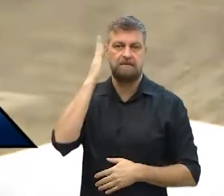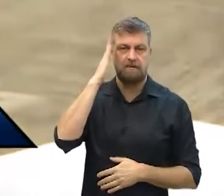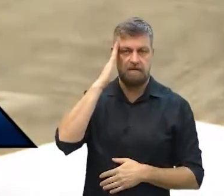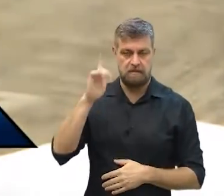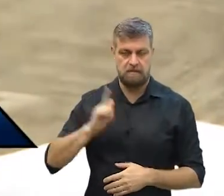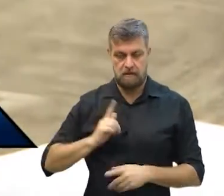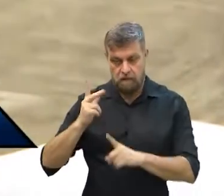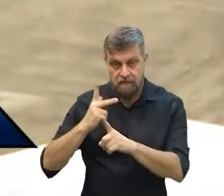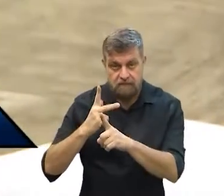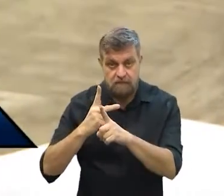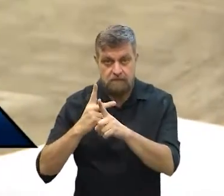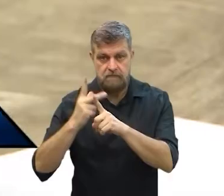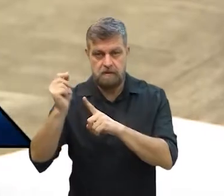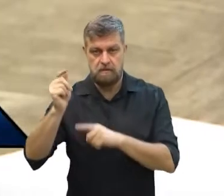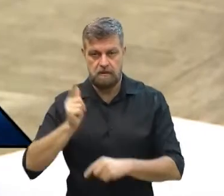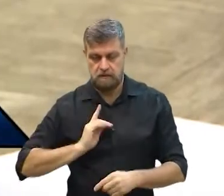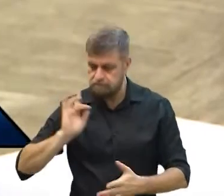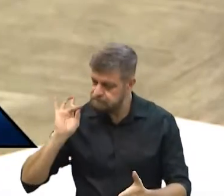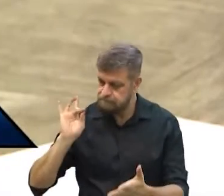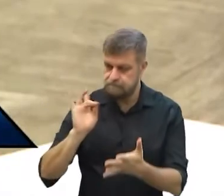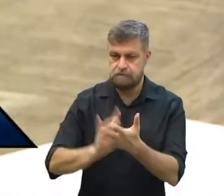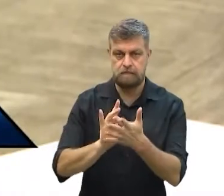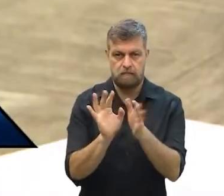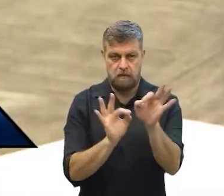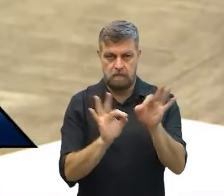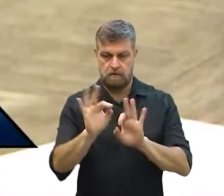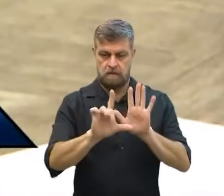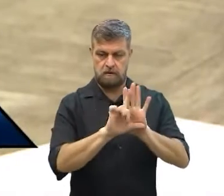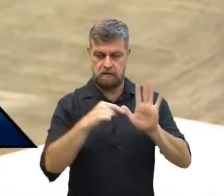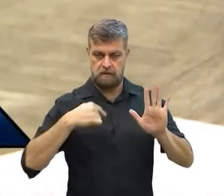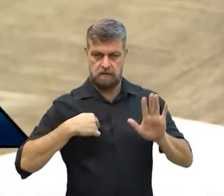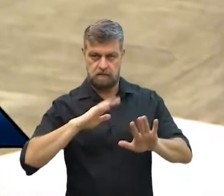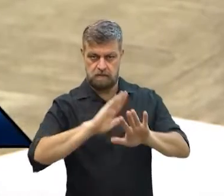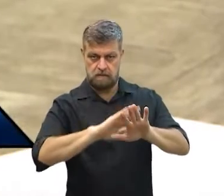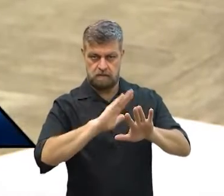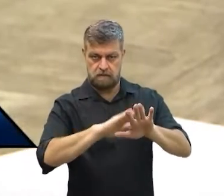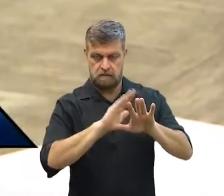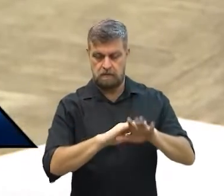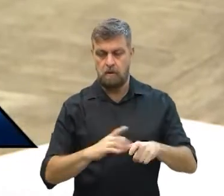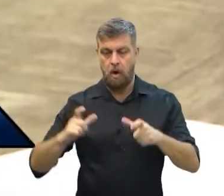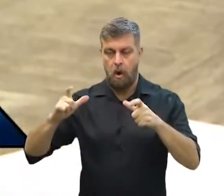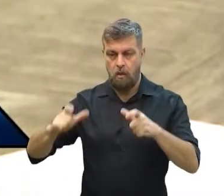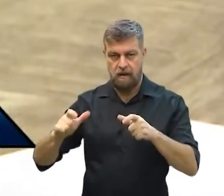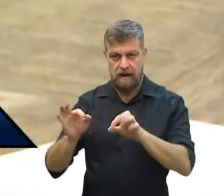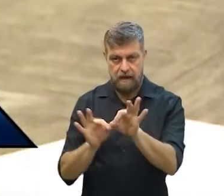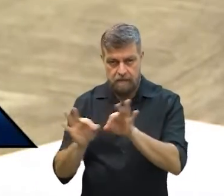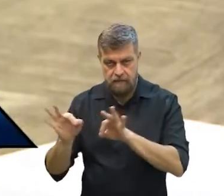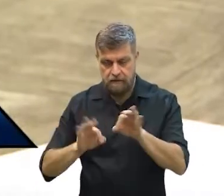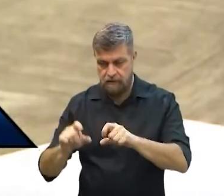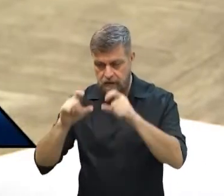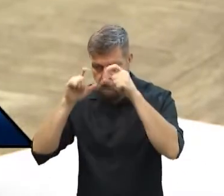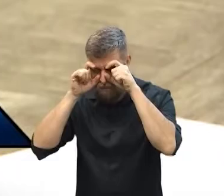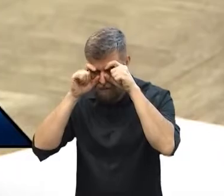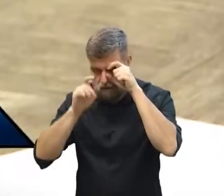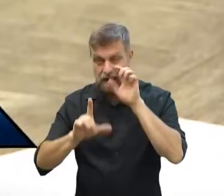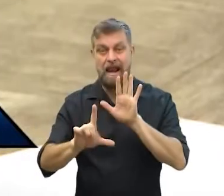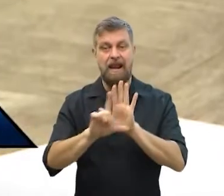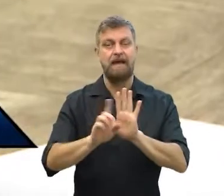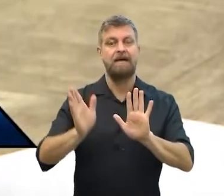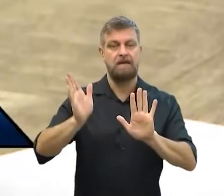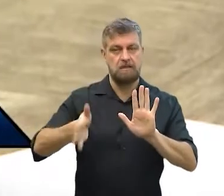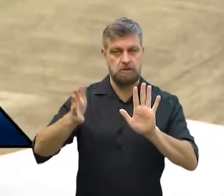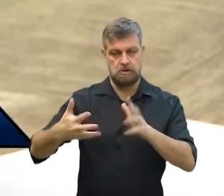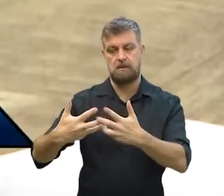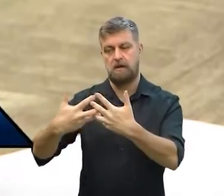A decisão, ela dá uma vitória, ela confirma até um projeto que nós fizemos aqui dos gabinetes optométricos, que já era lei,